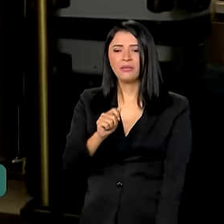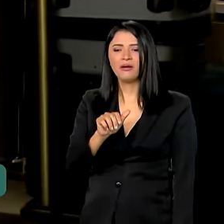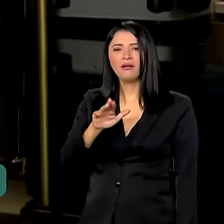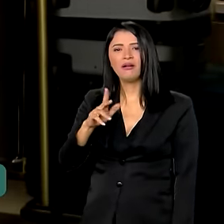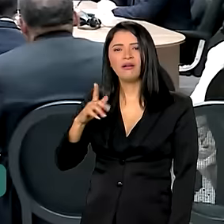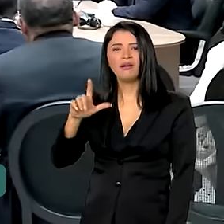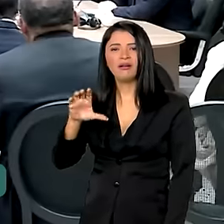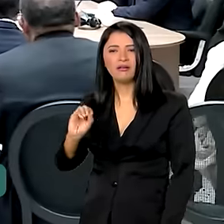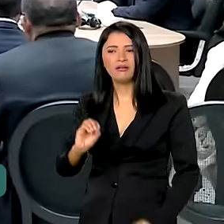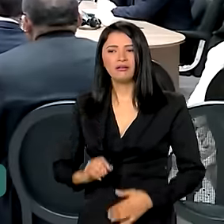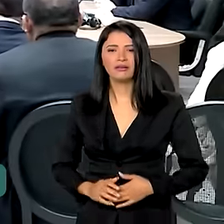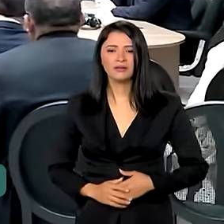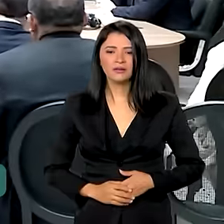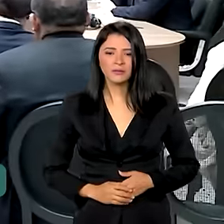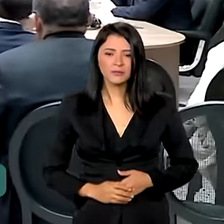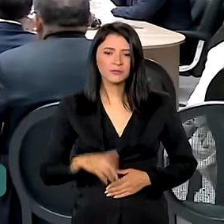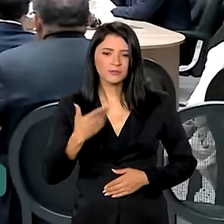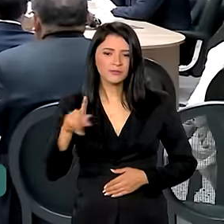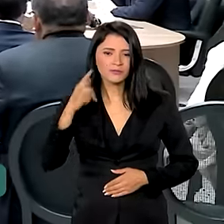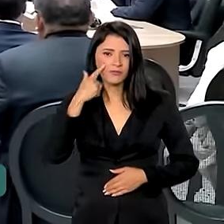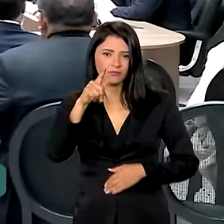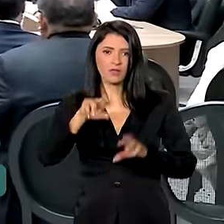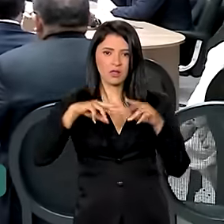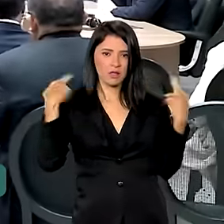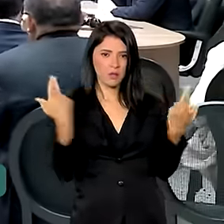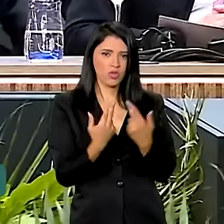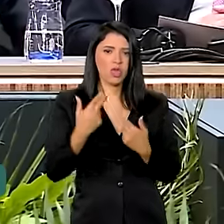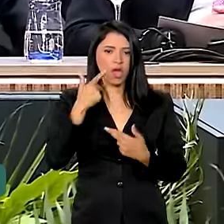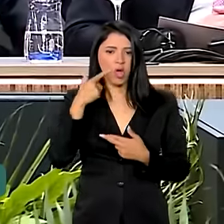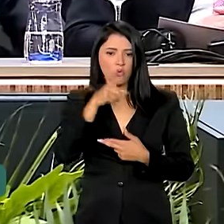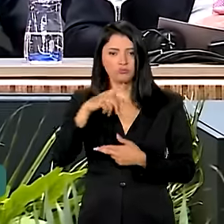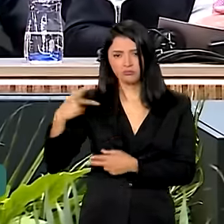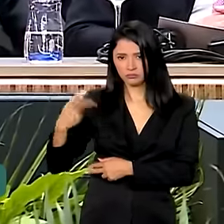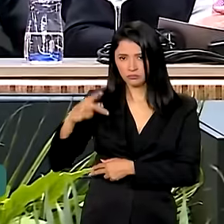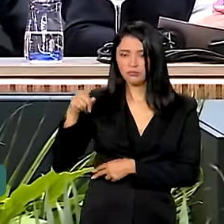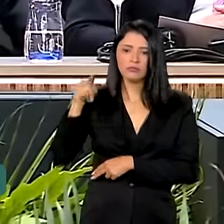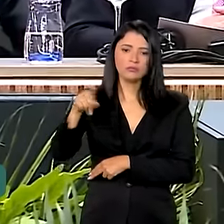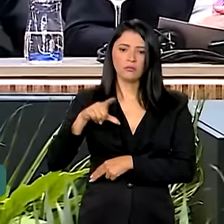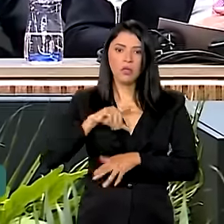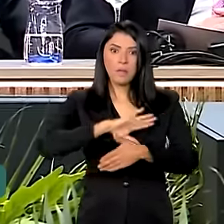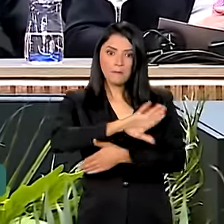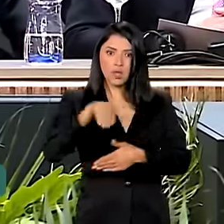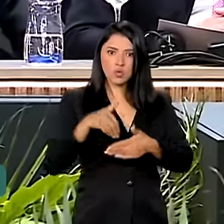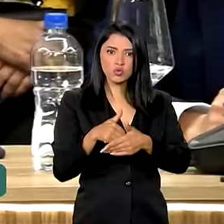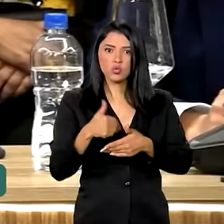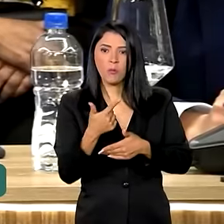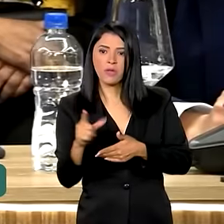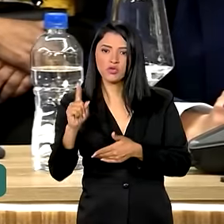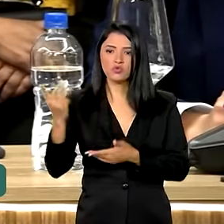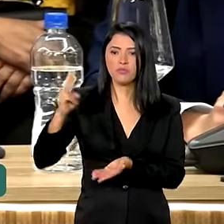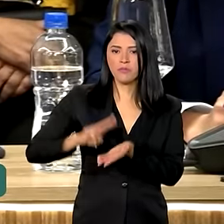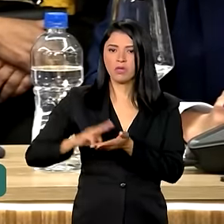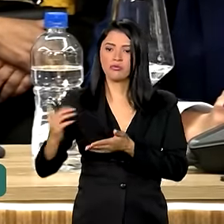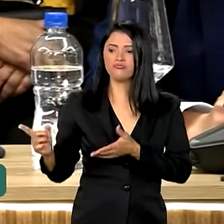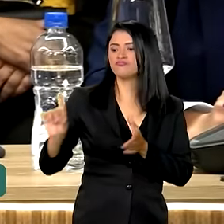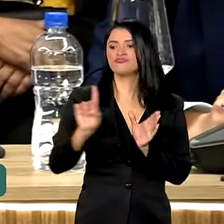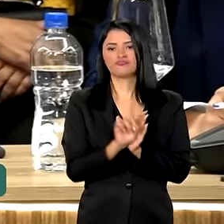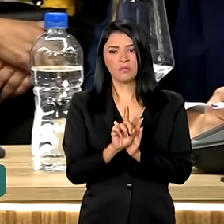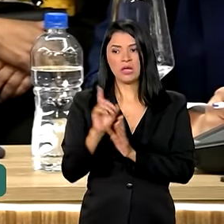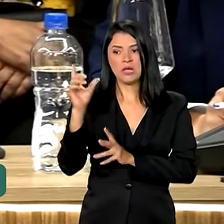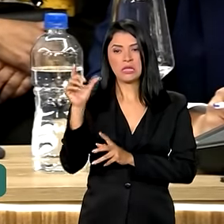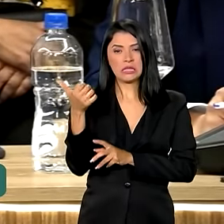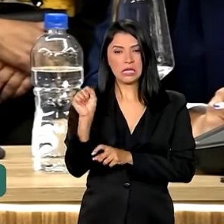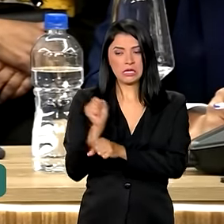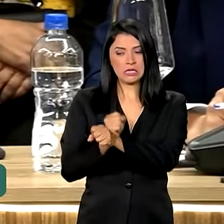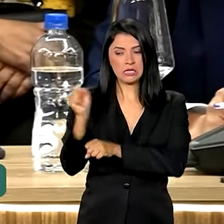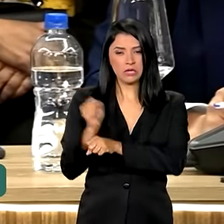Mundim. Na cúpula de Assunção, o Mercosul oficialmente ganhou mais um integrante. Após 10 anos de